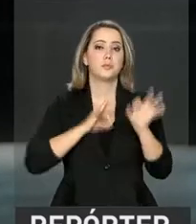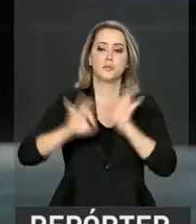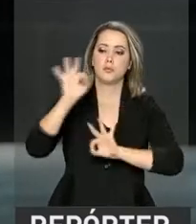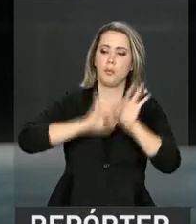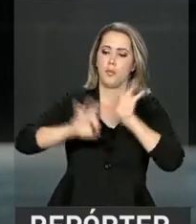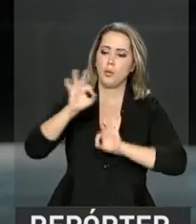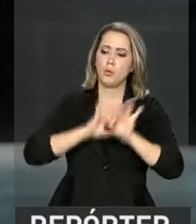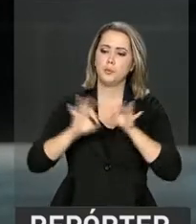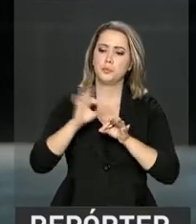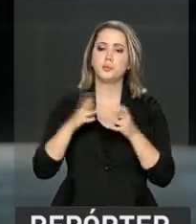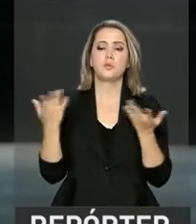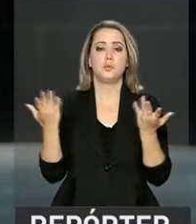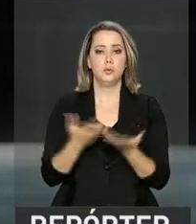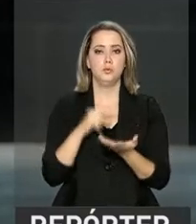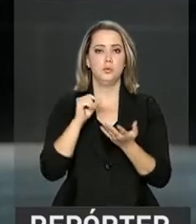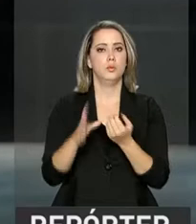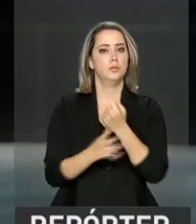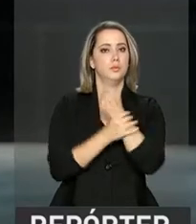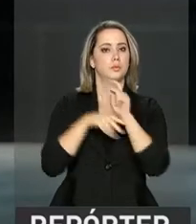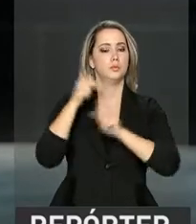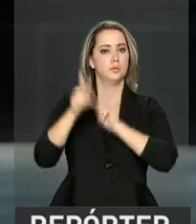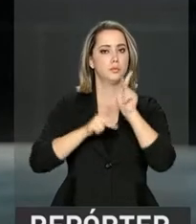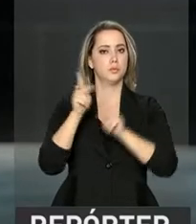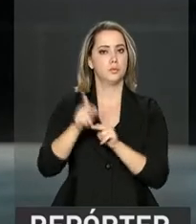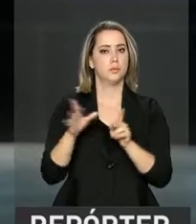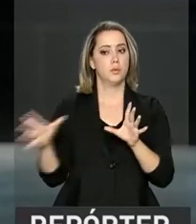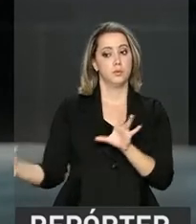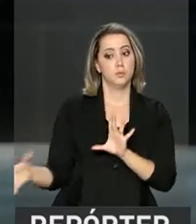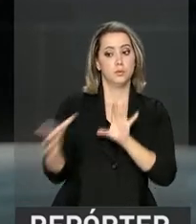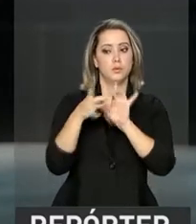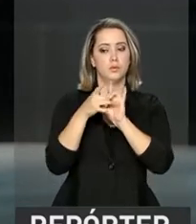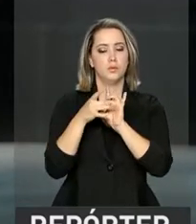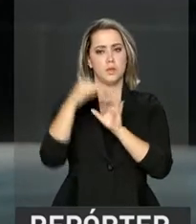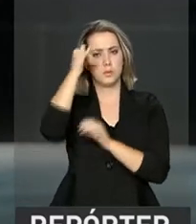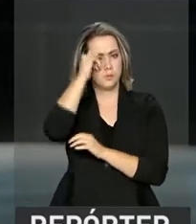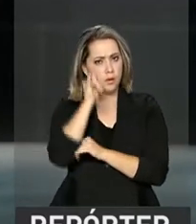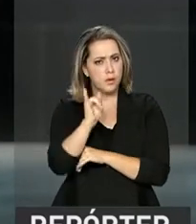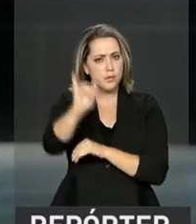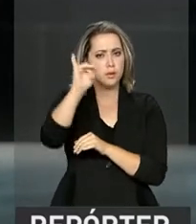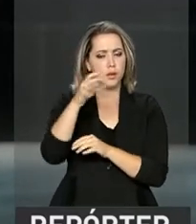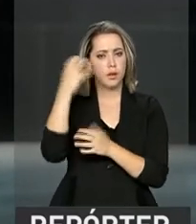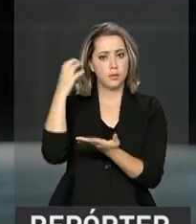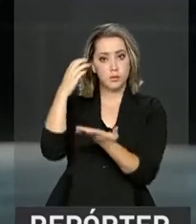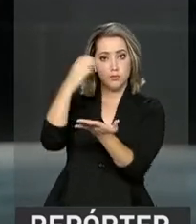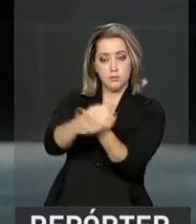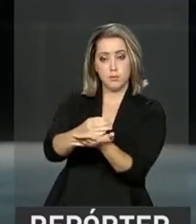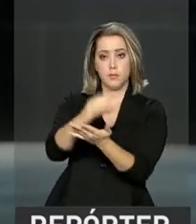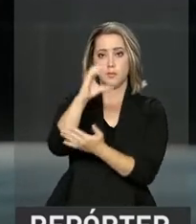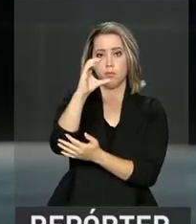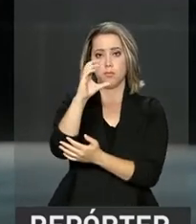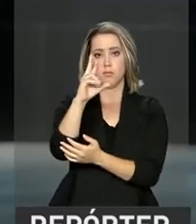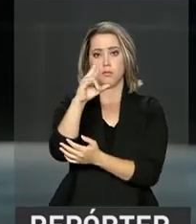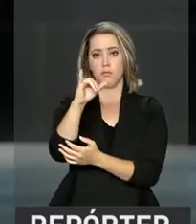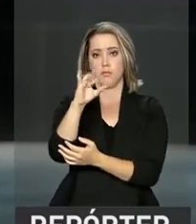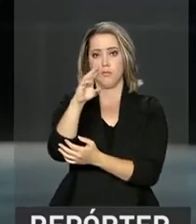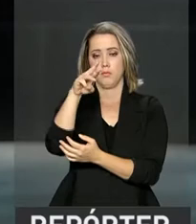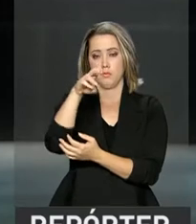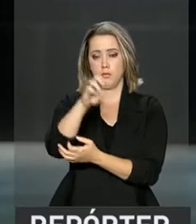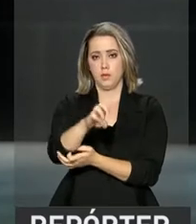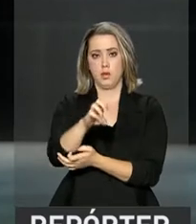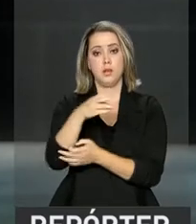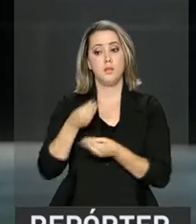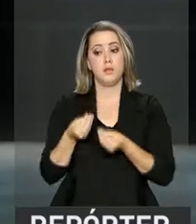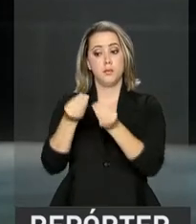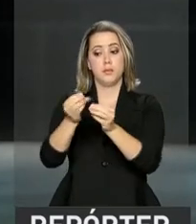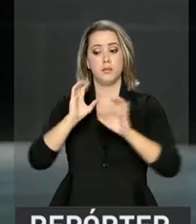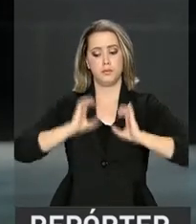da segurança pública vai unir todo este combate à criminalidade no país com a questão de levar